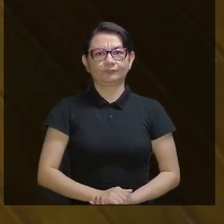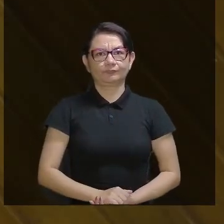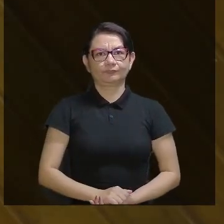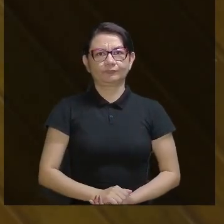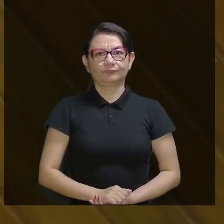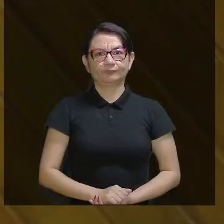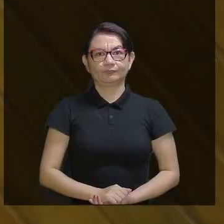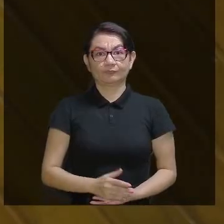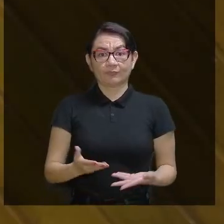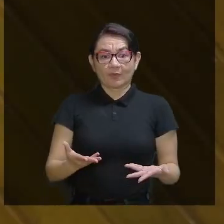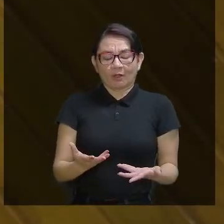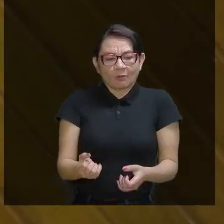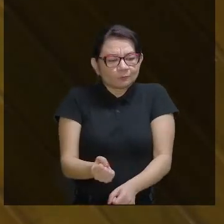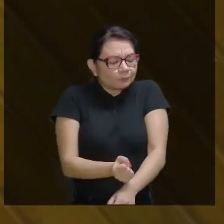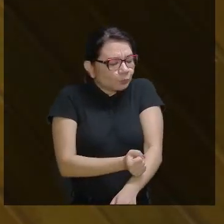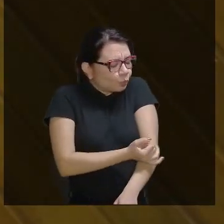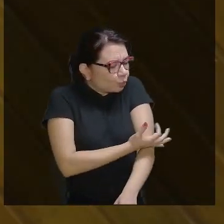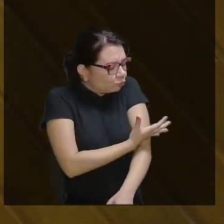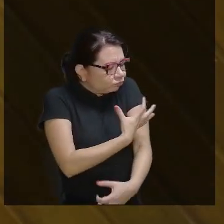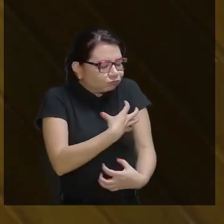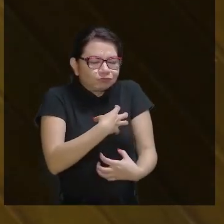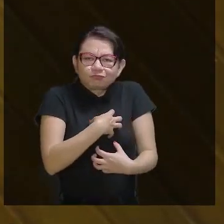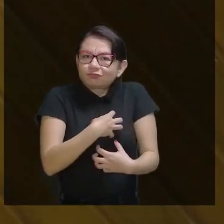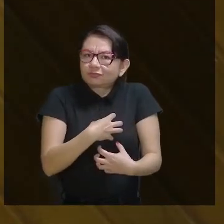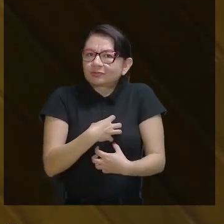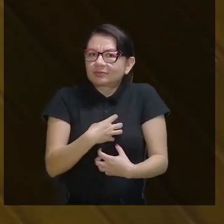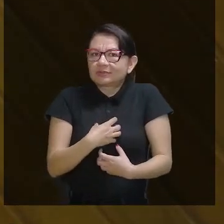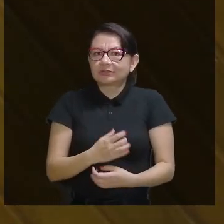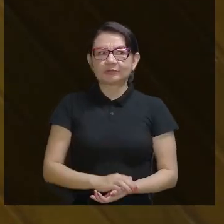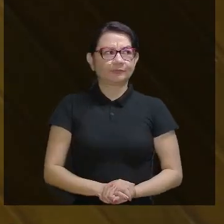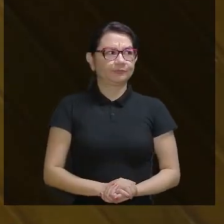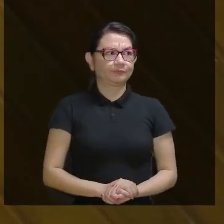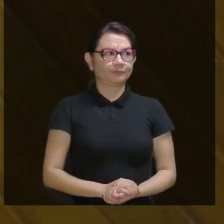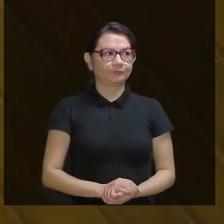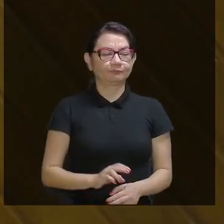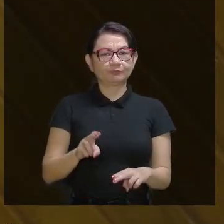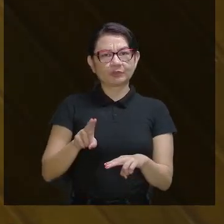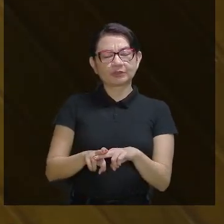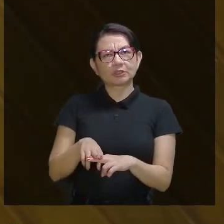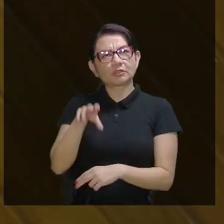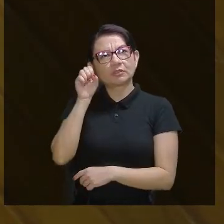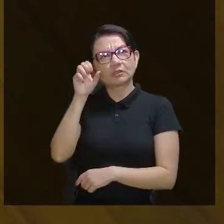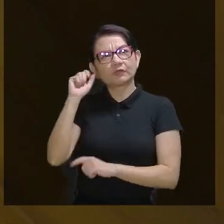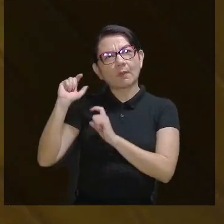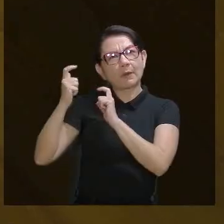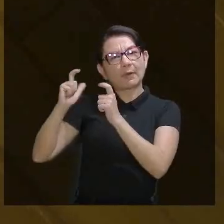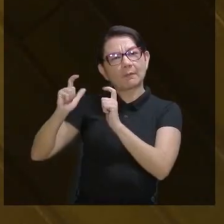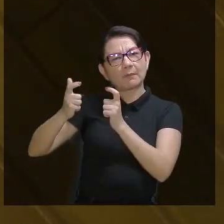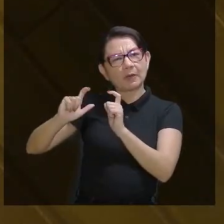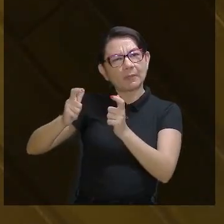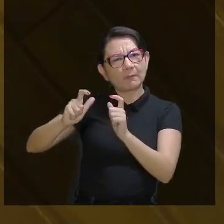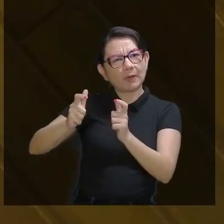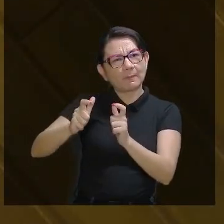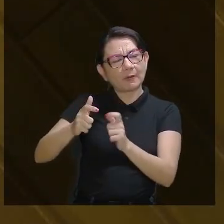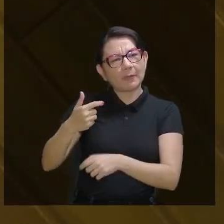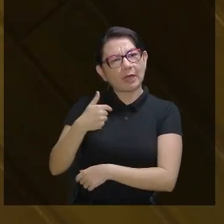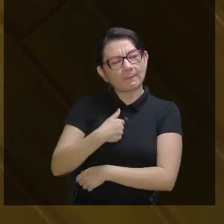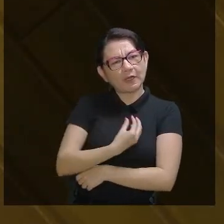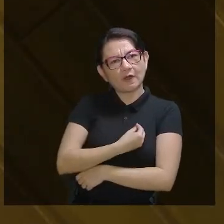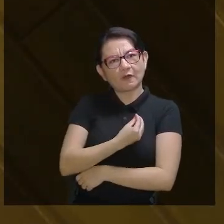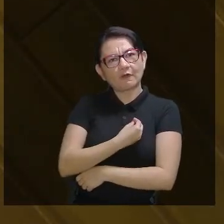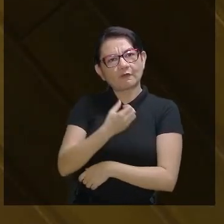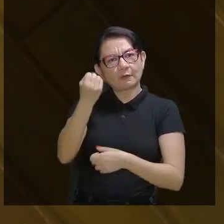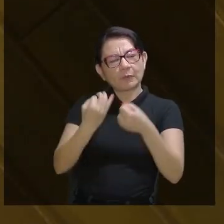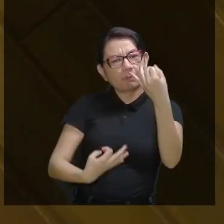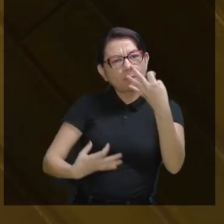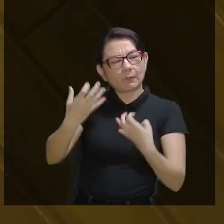É um momento de muita emoção. Enquanto eu estava ali, escutando a minha trajetória de vida, escutando as